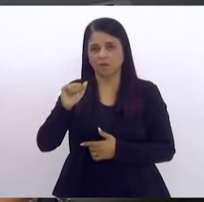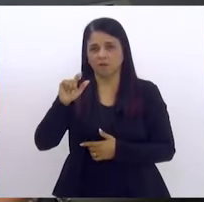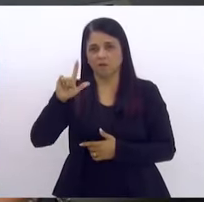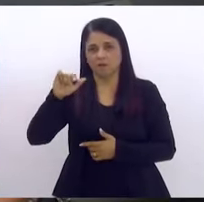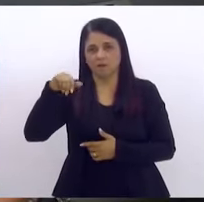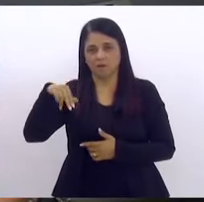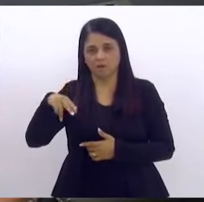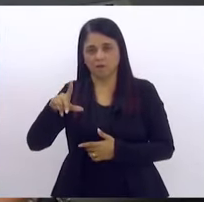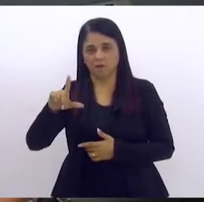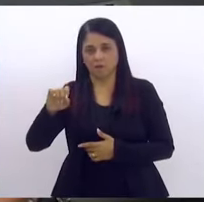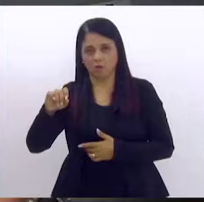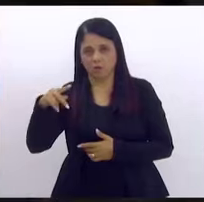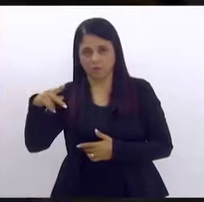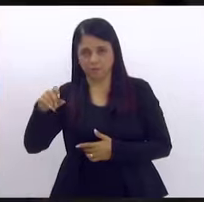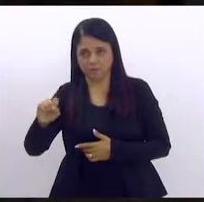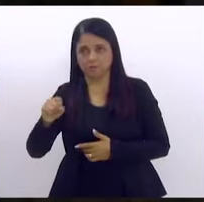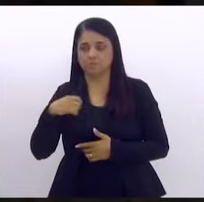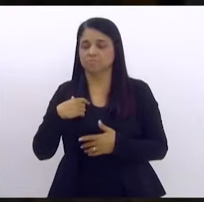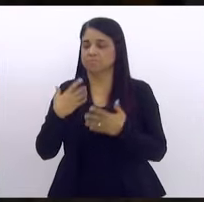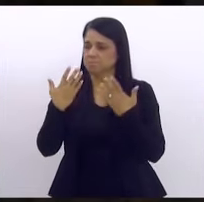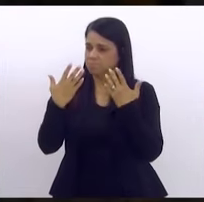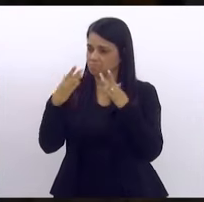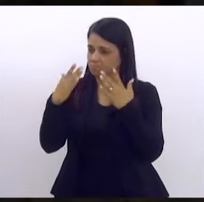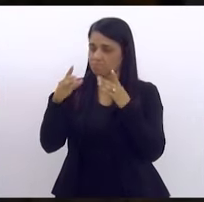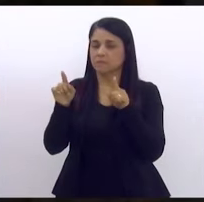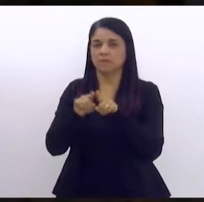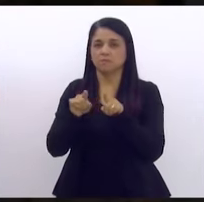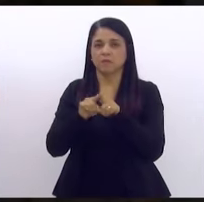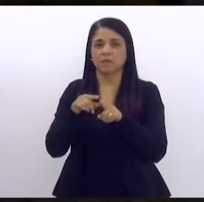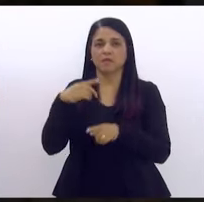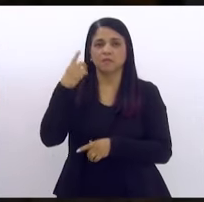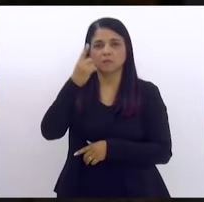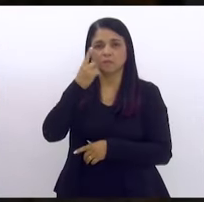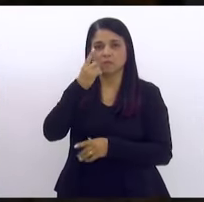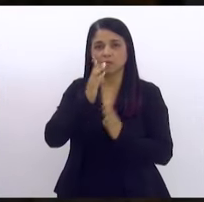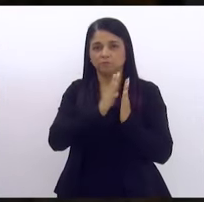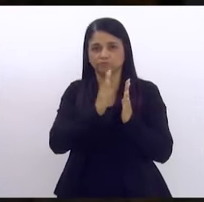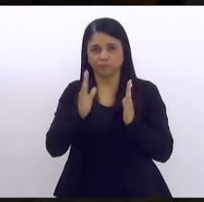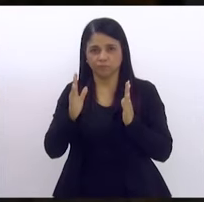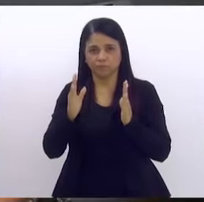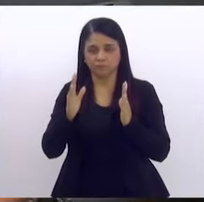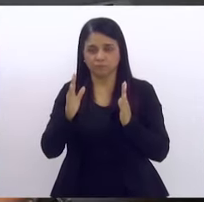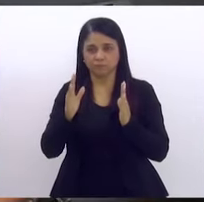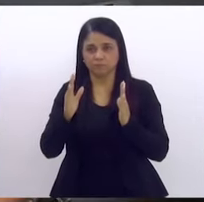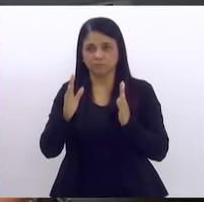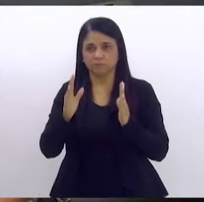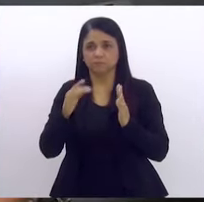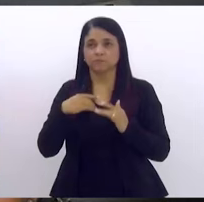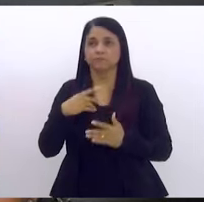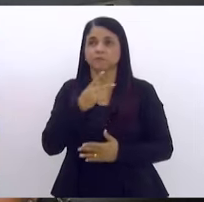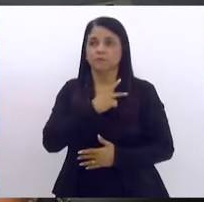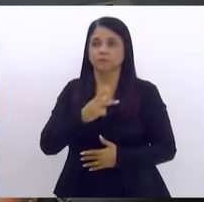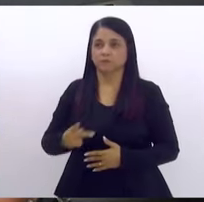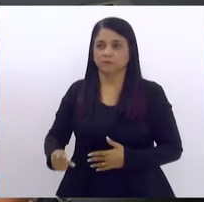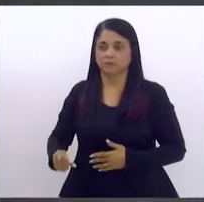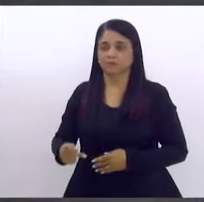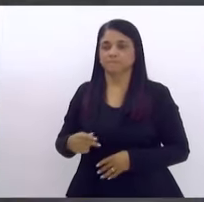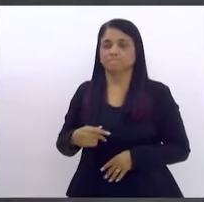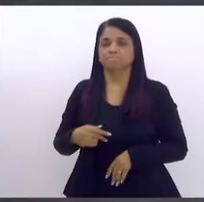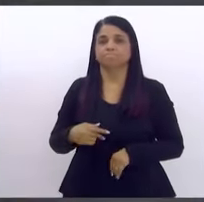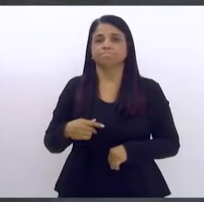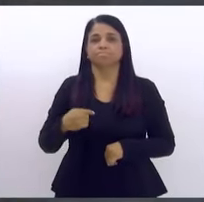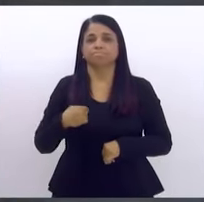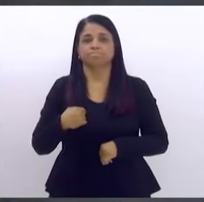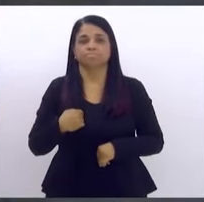tá? E nosso nobre deputado, questão de ordem. Senhor presidente,